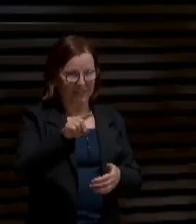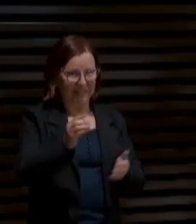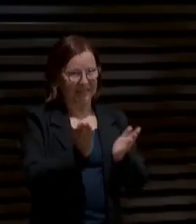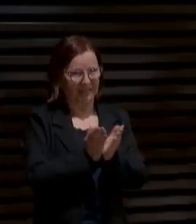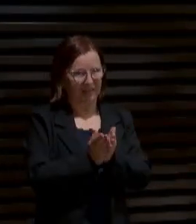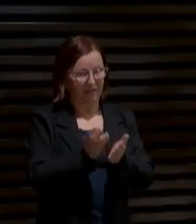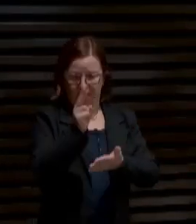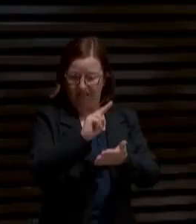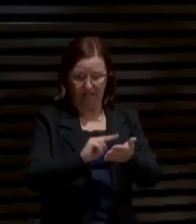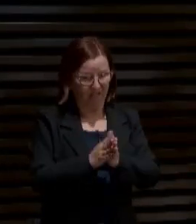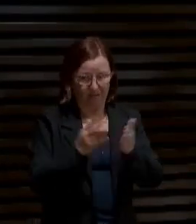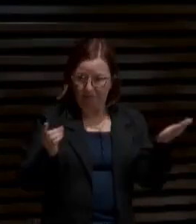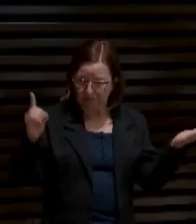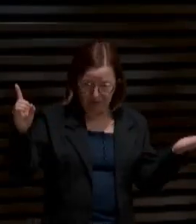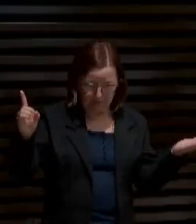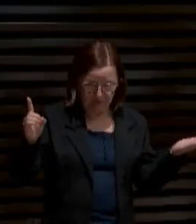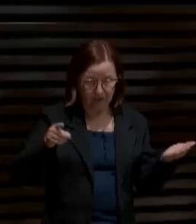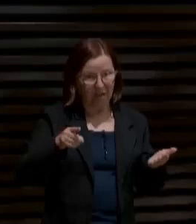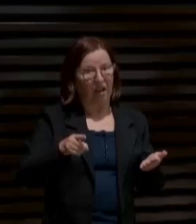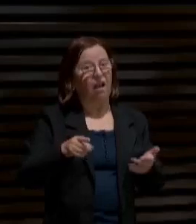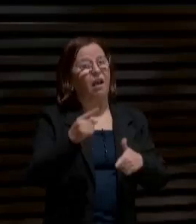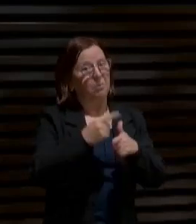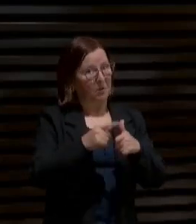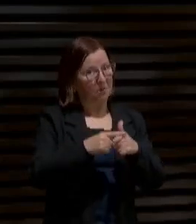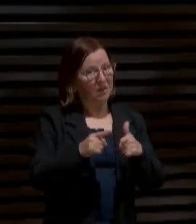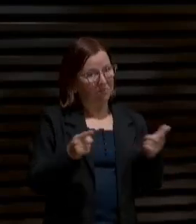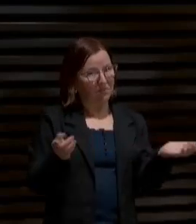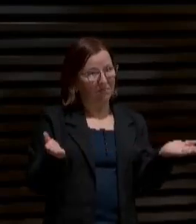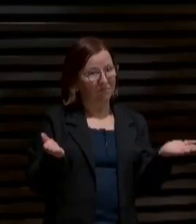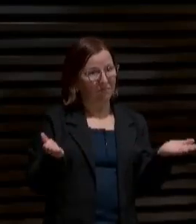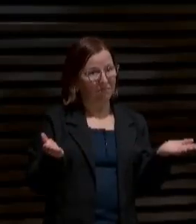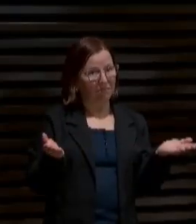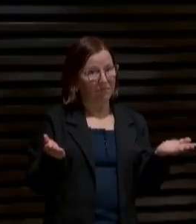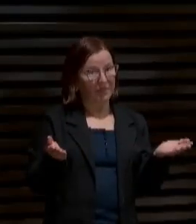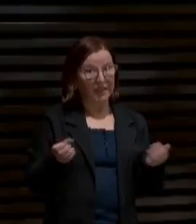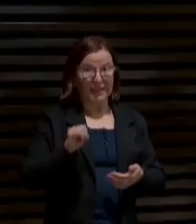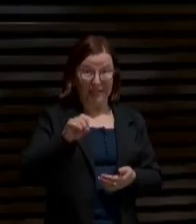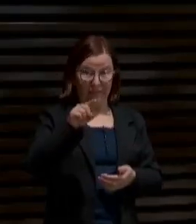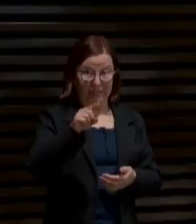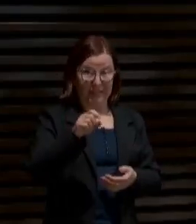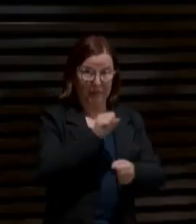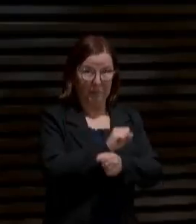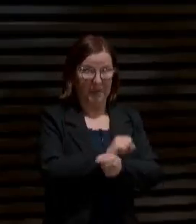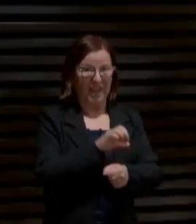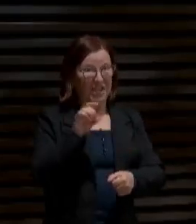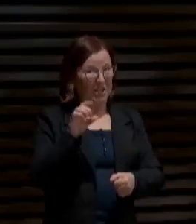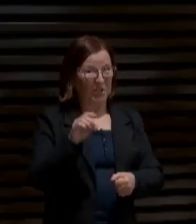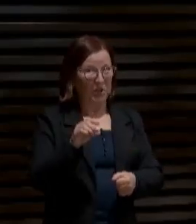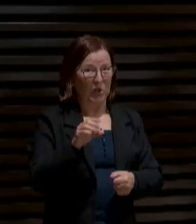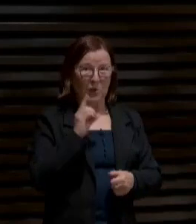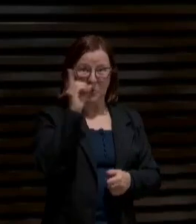Cristão que não lê a Bíblia você tá insere o problema que você não vai ter revelação Se você esperar somente domingo aqui você vir